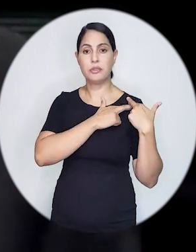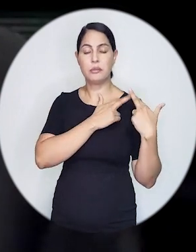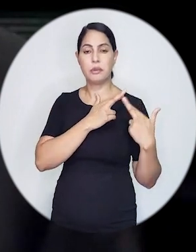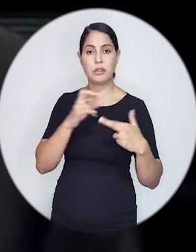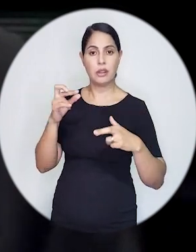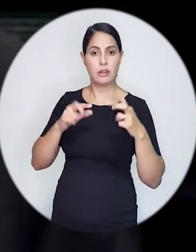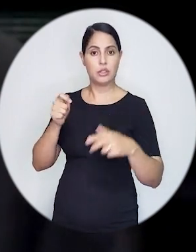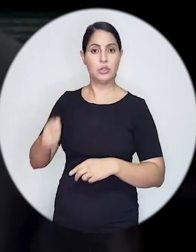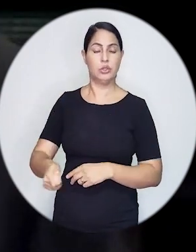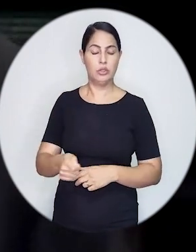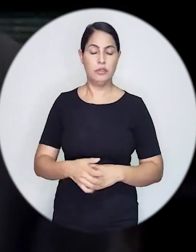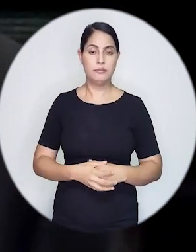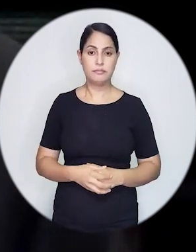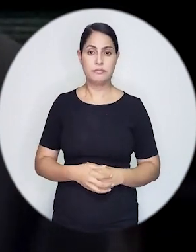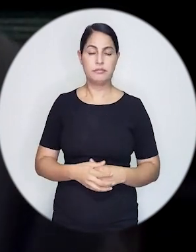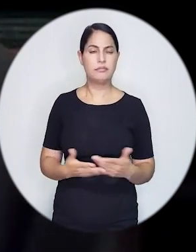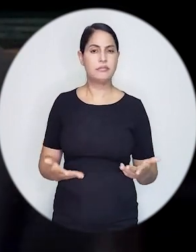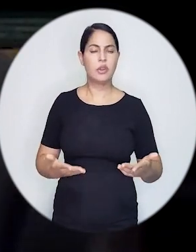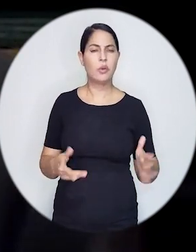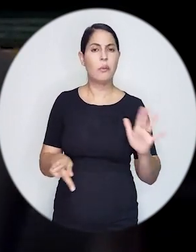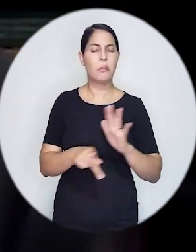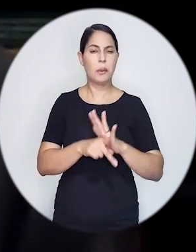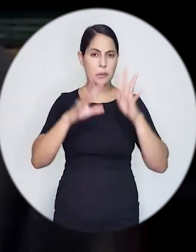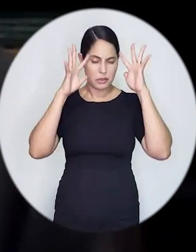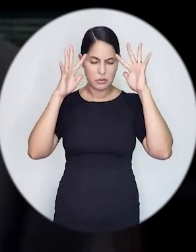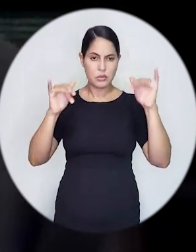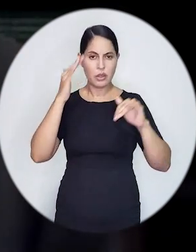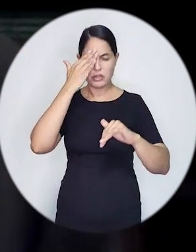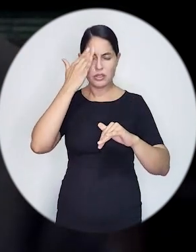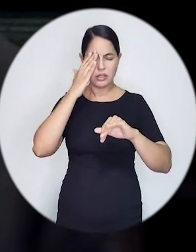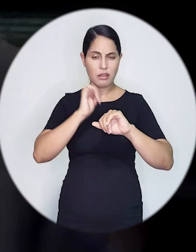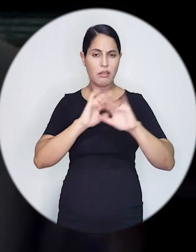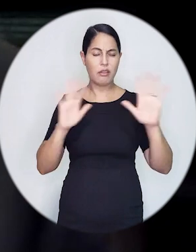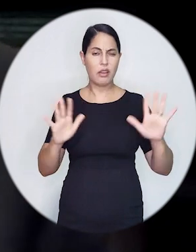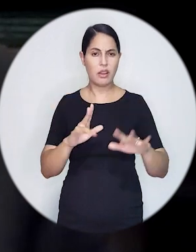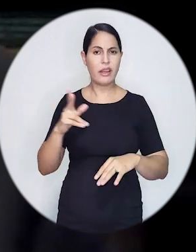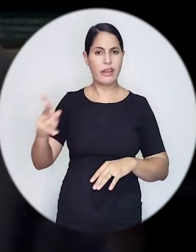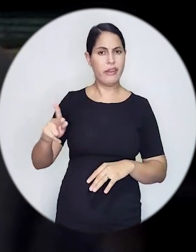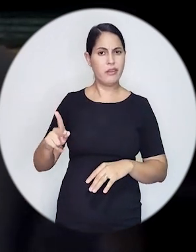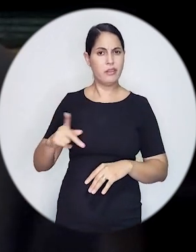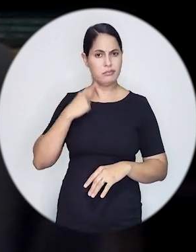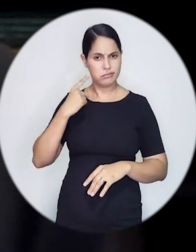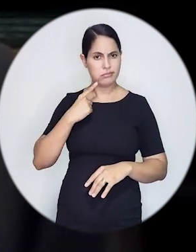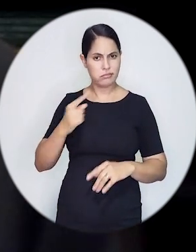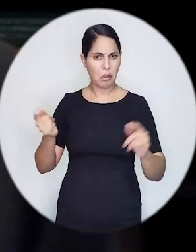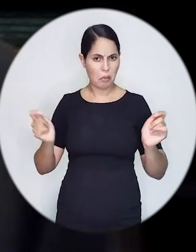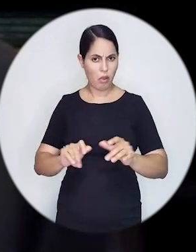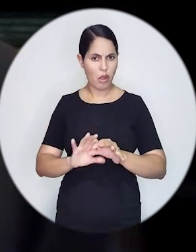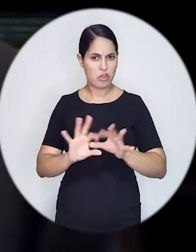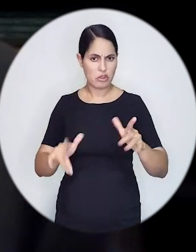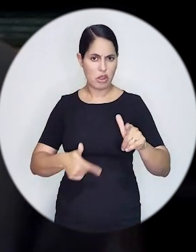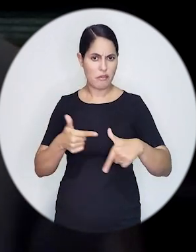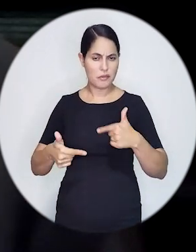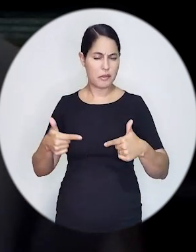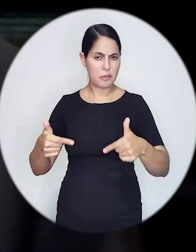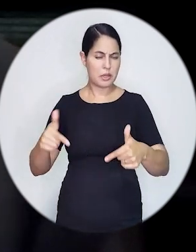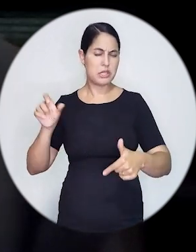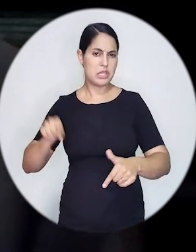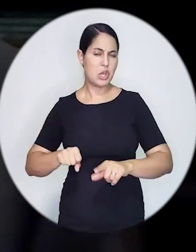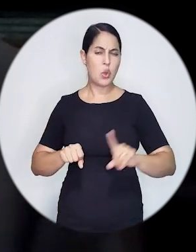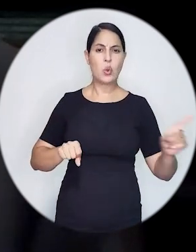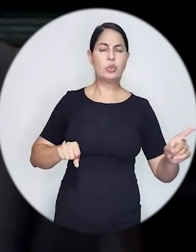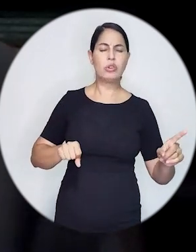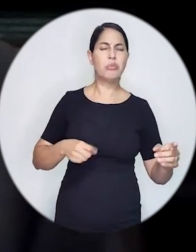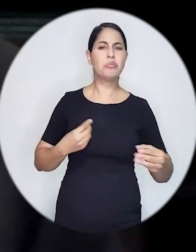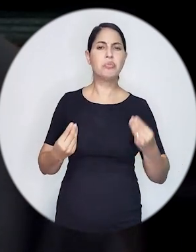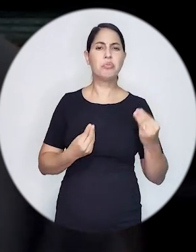e também para o próprio tribunal saber se o advogado está suspenso ou não, né, se está habilitado ou não a